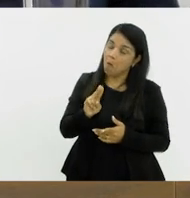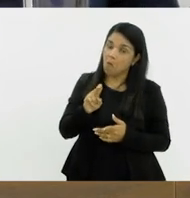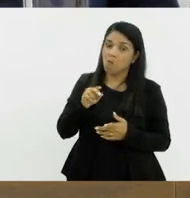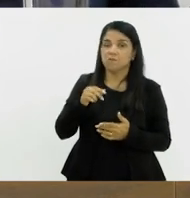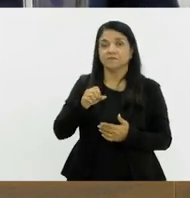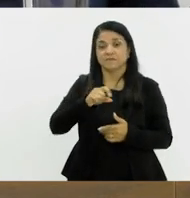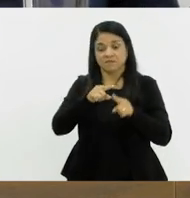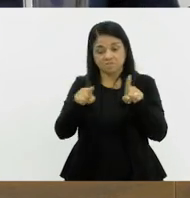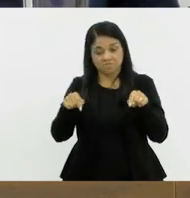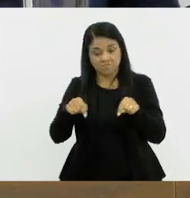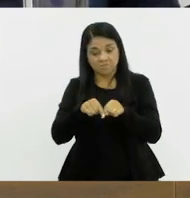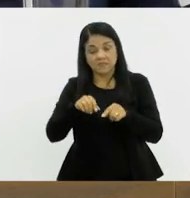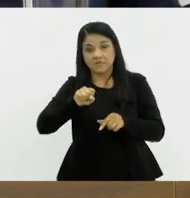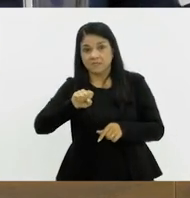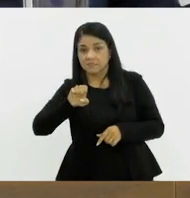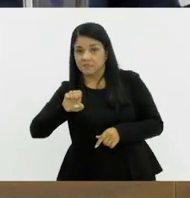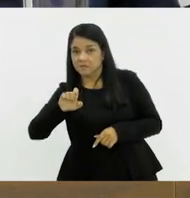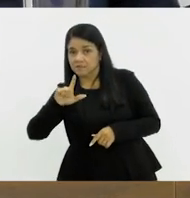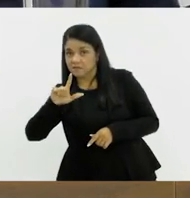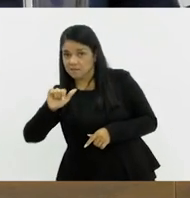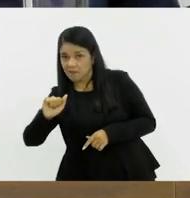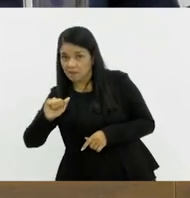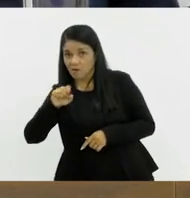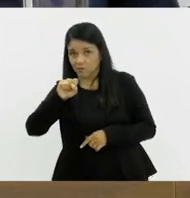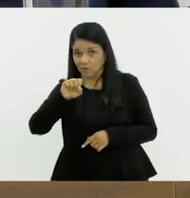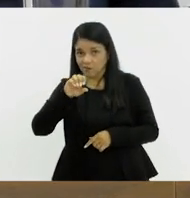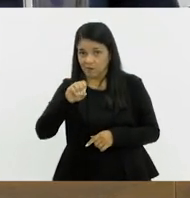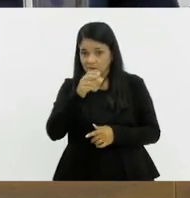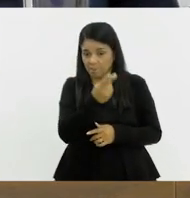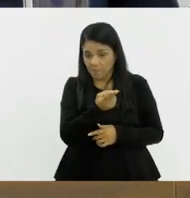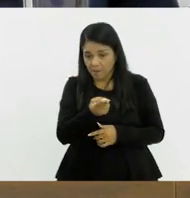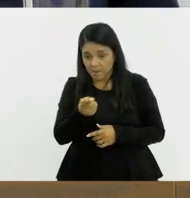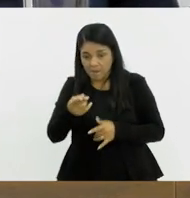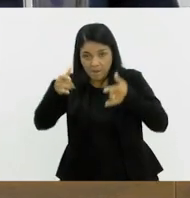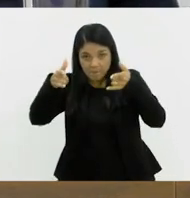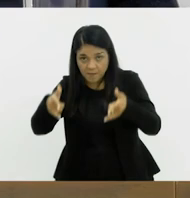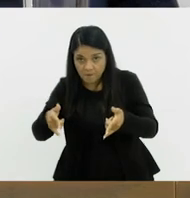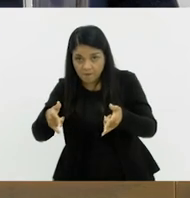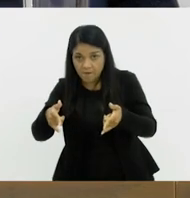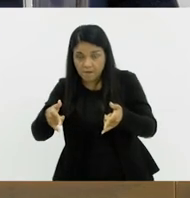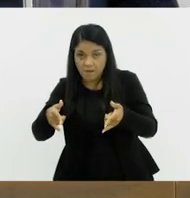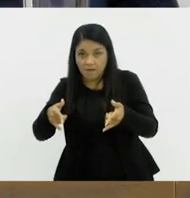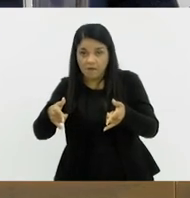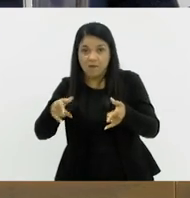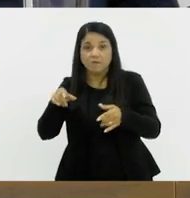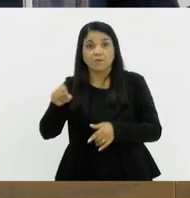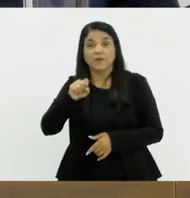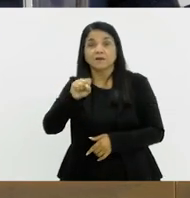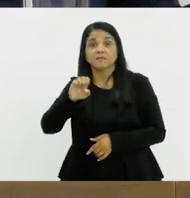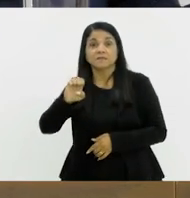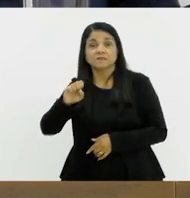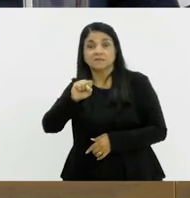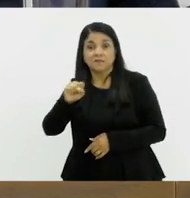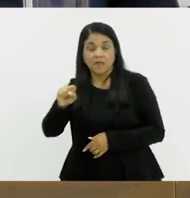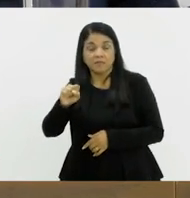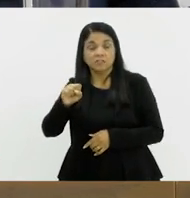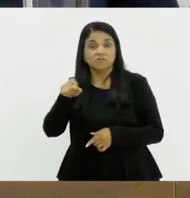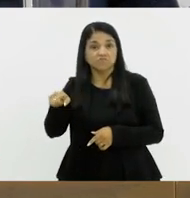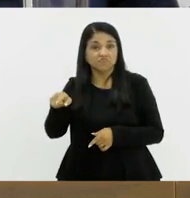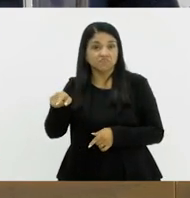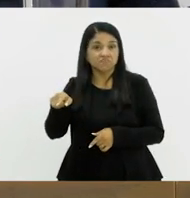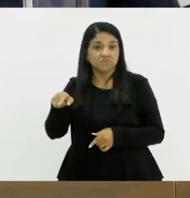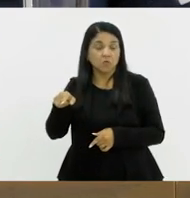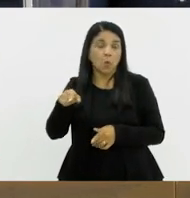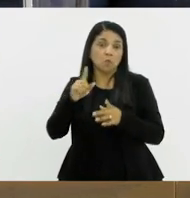os 80 leitos de internação do sanatório penal, que são geridos pela SES como um estabelecimento de saúde? Essa é